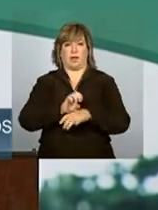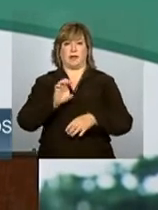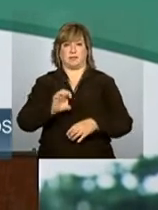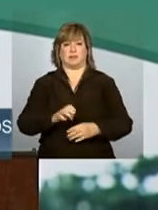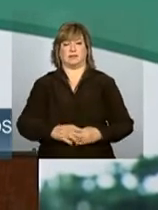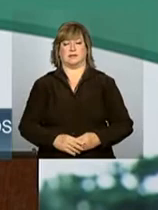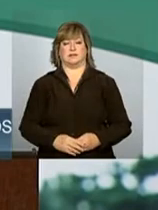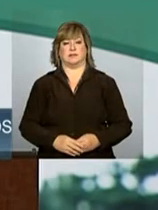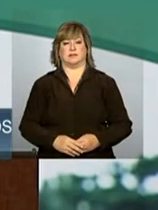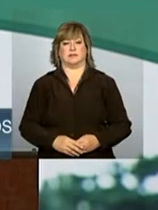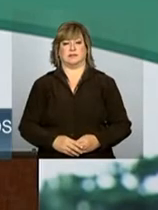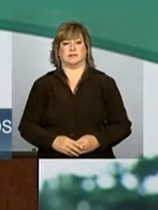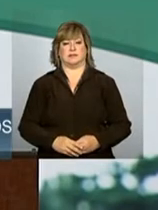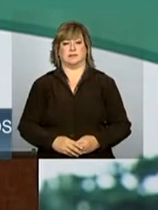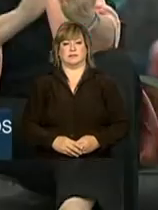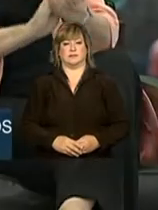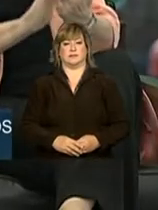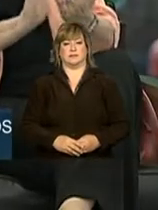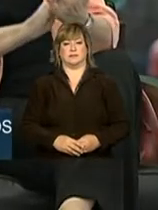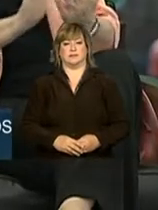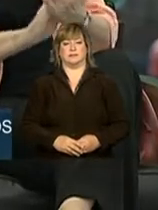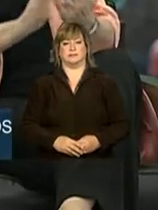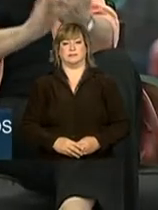A senhora também...